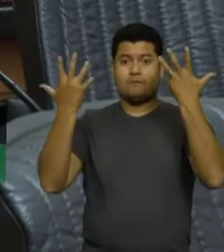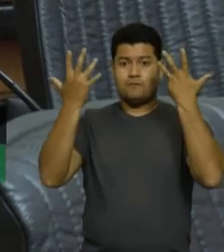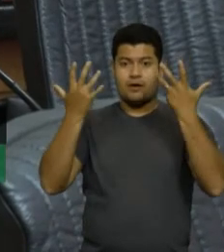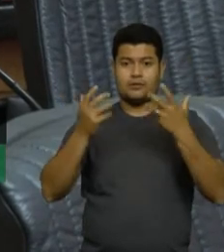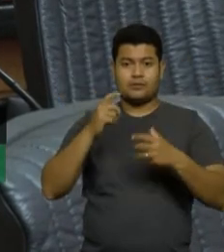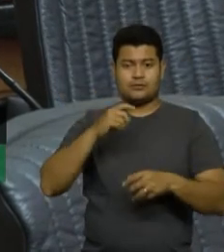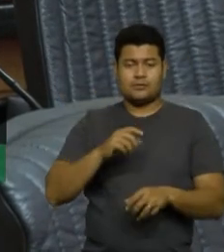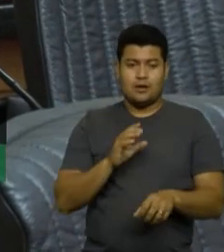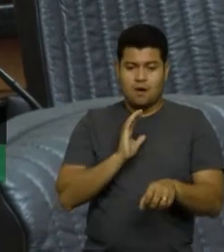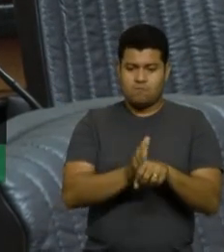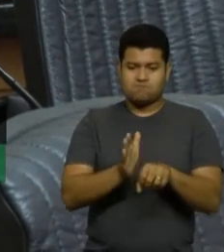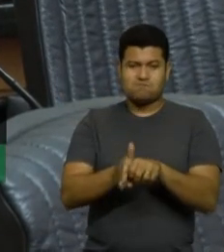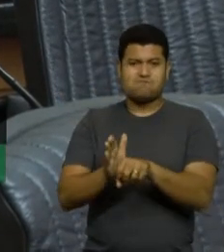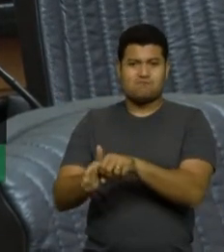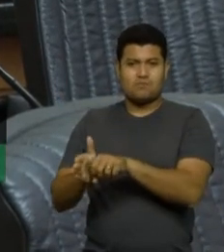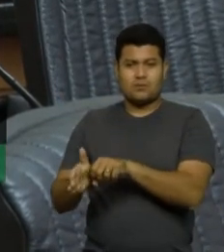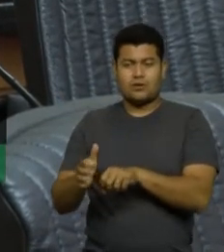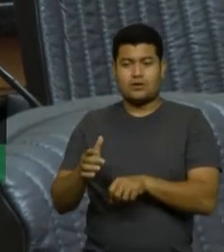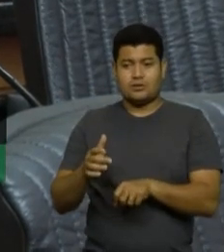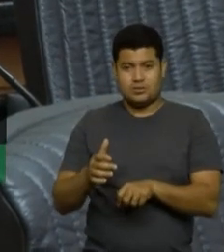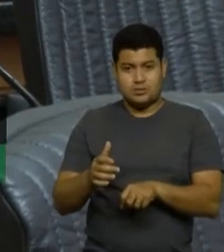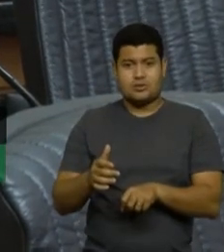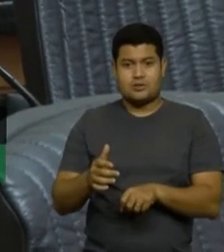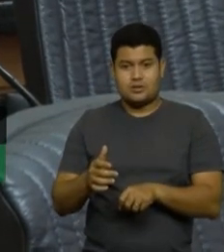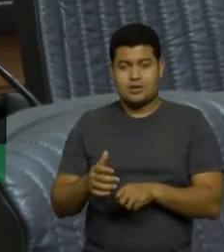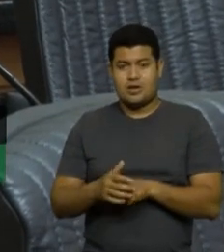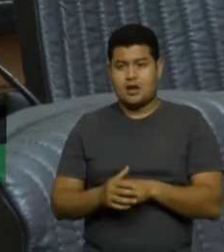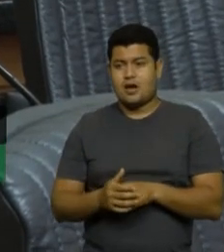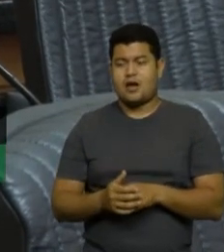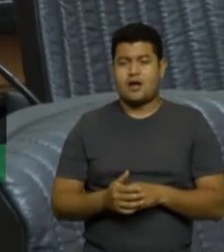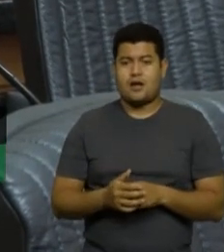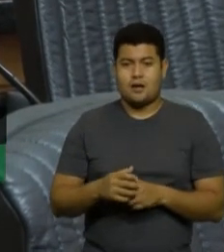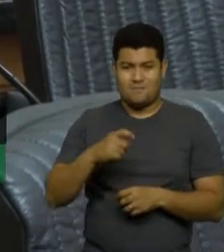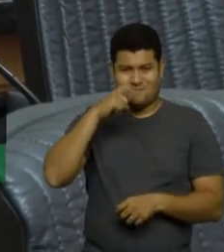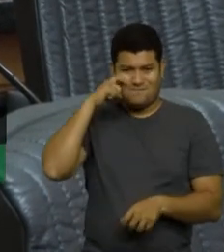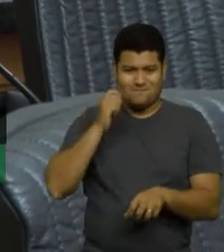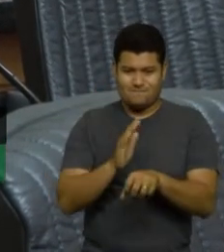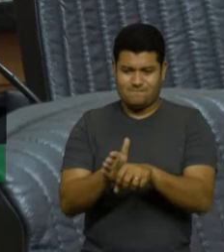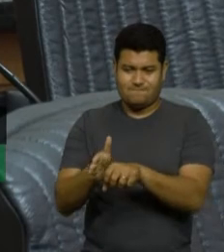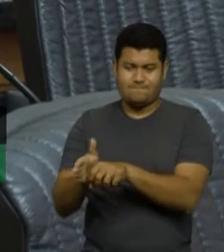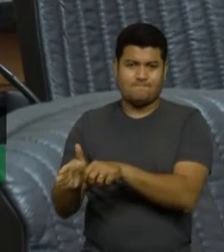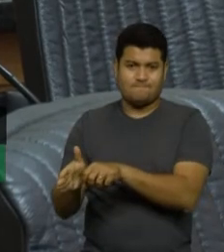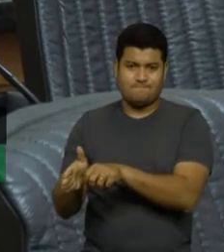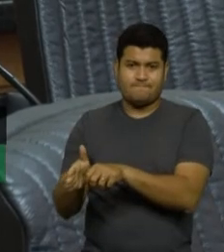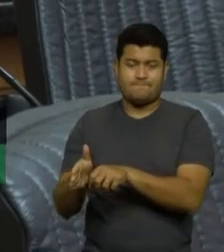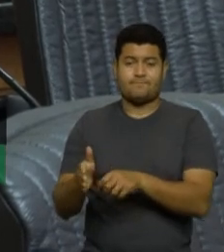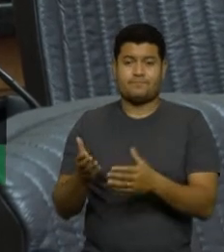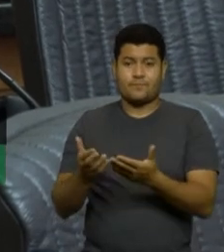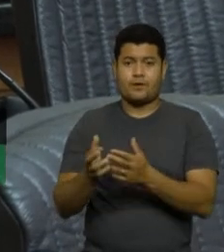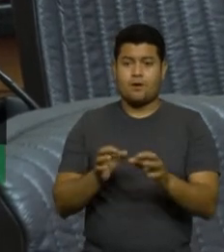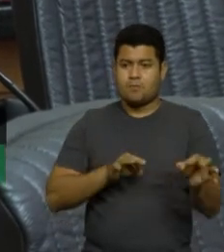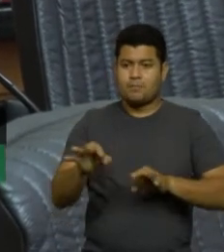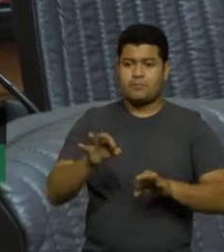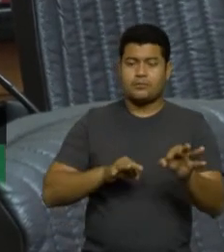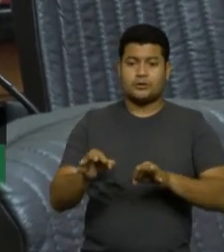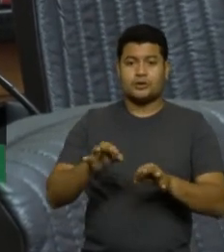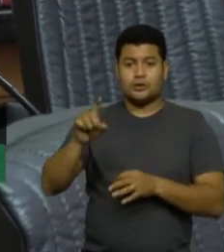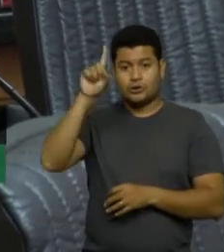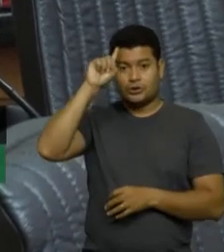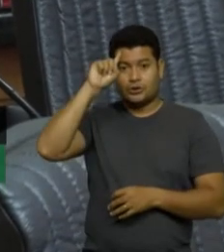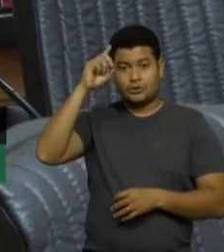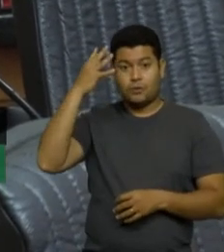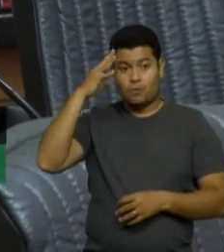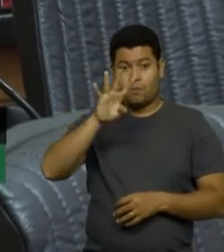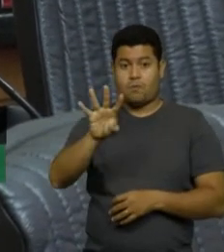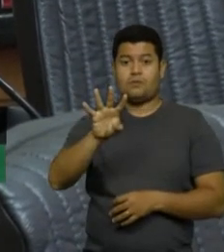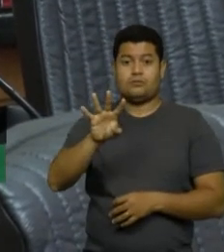E lá eu quero parabenizar o nosso prefeito municipal, Gervásio, pela organização da festa. Foram 4 dias de